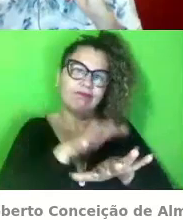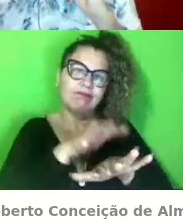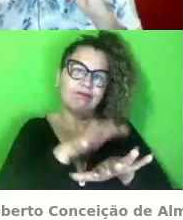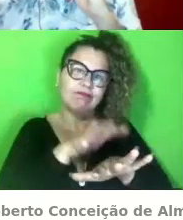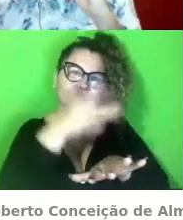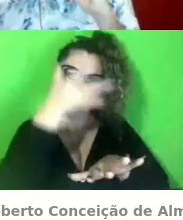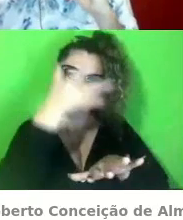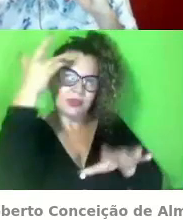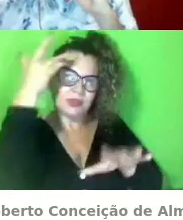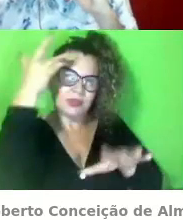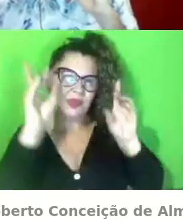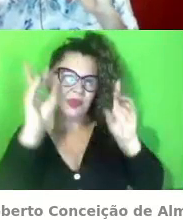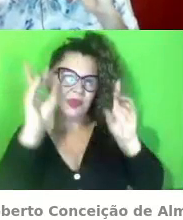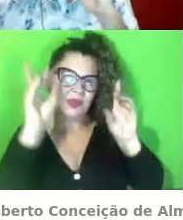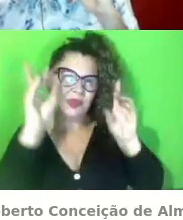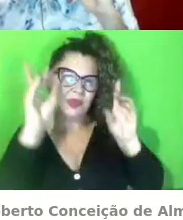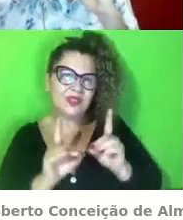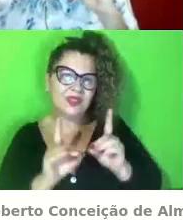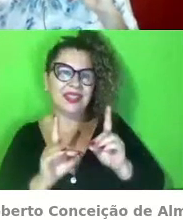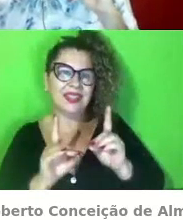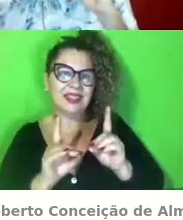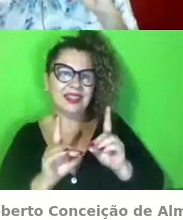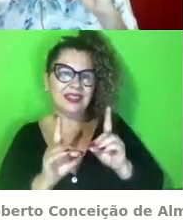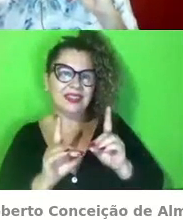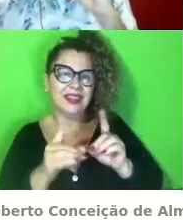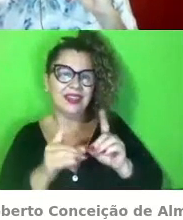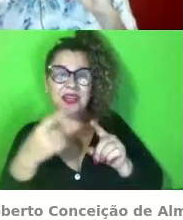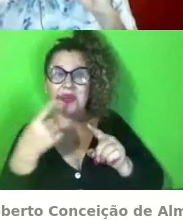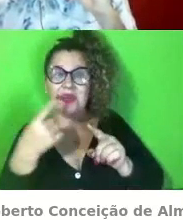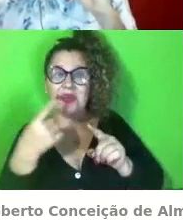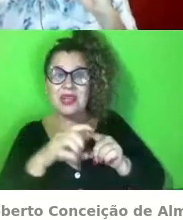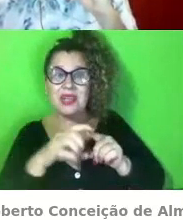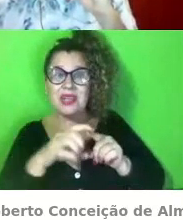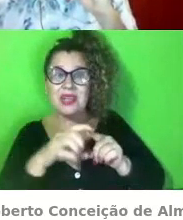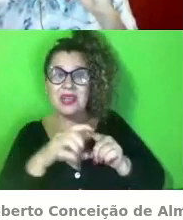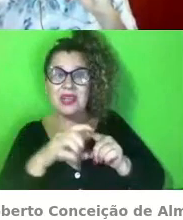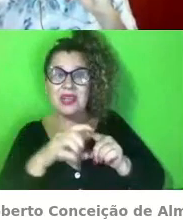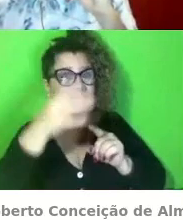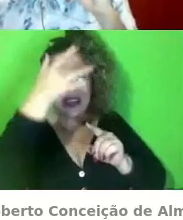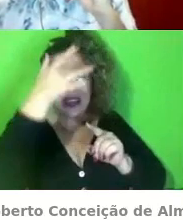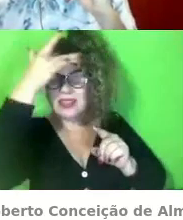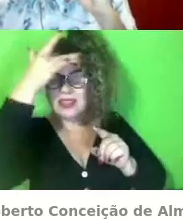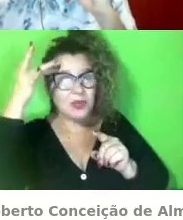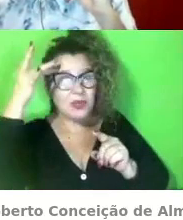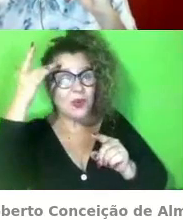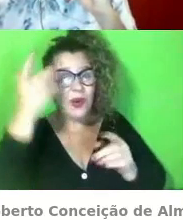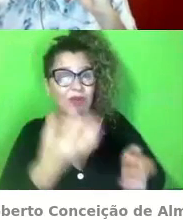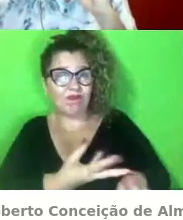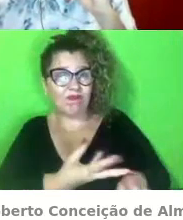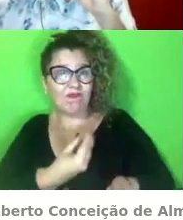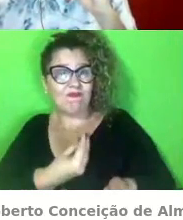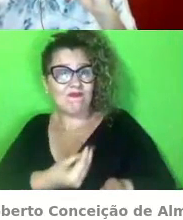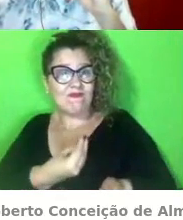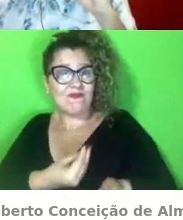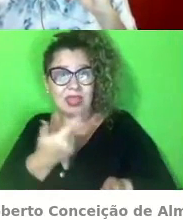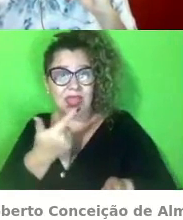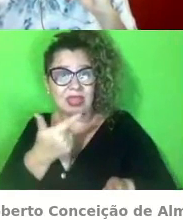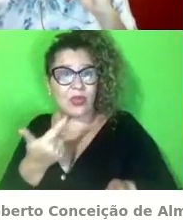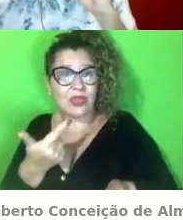reduz a qualidade de vida, a qualidade de produção, né,